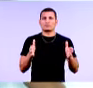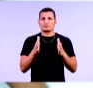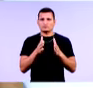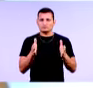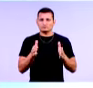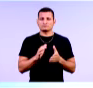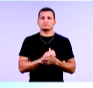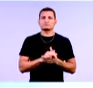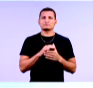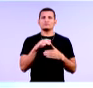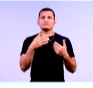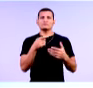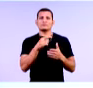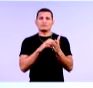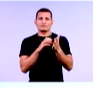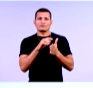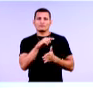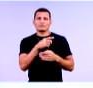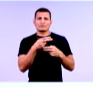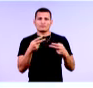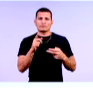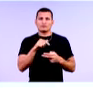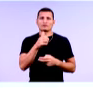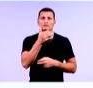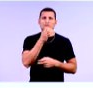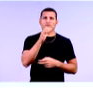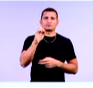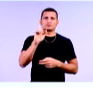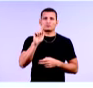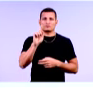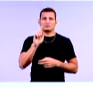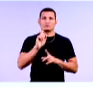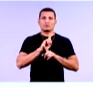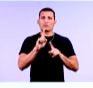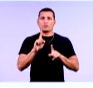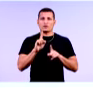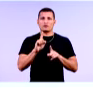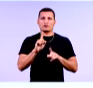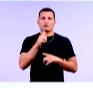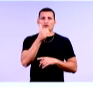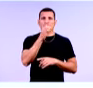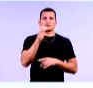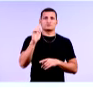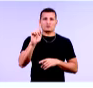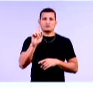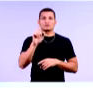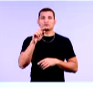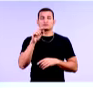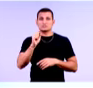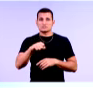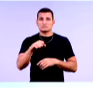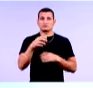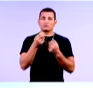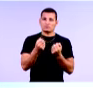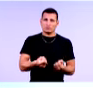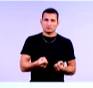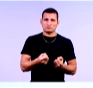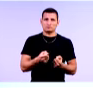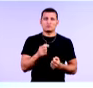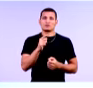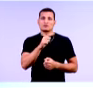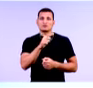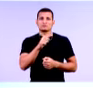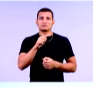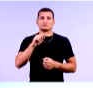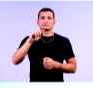gramas. A característica não é as 100 gramas, e sim o peso, né? Esse objeto não tem 15